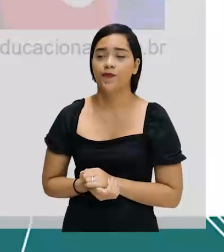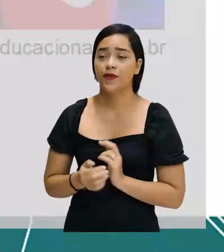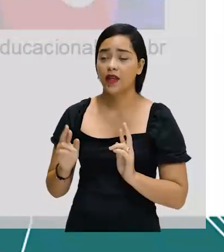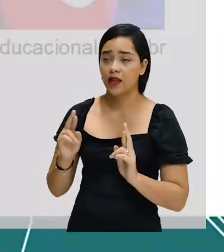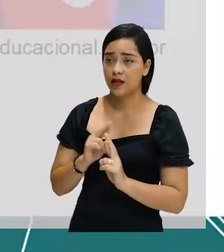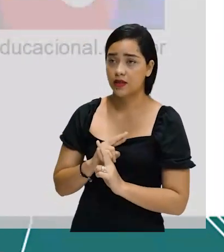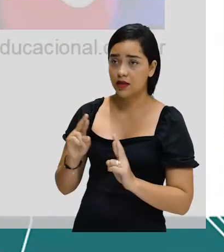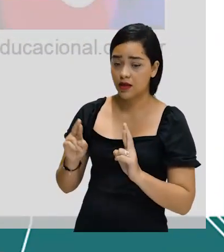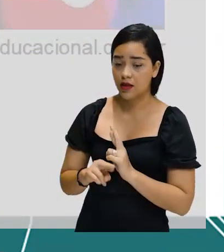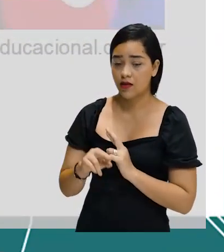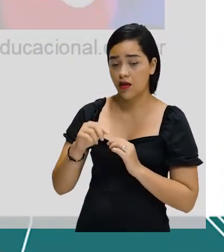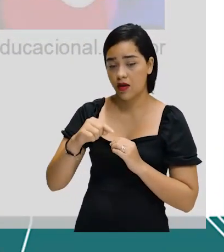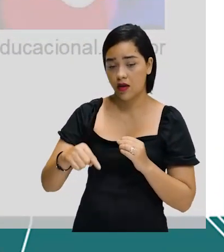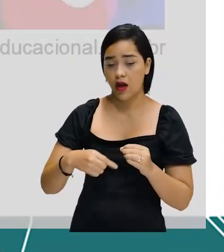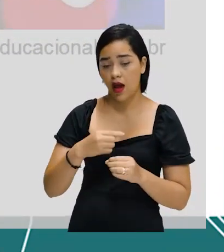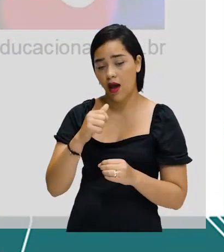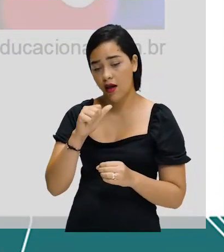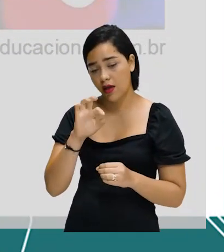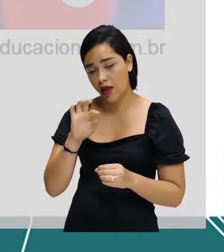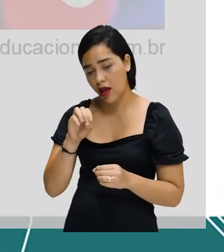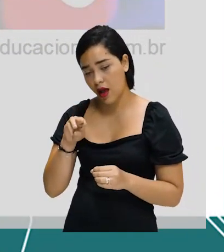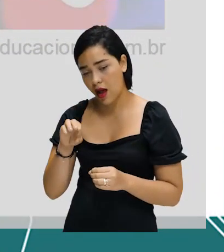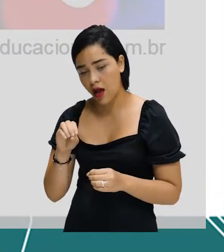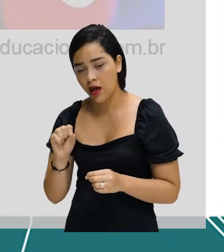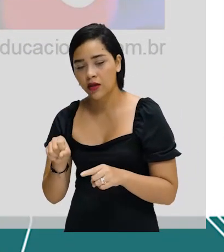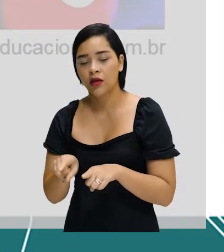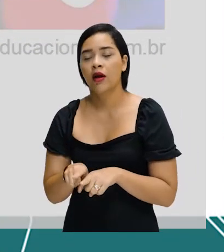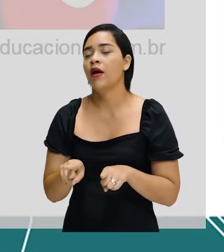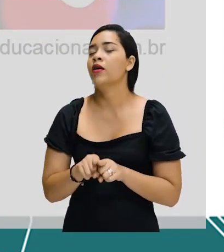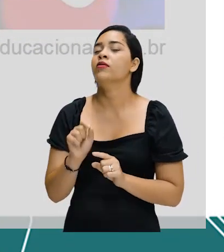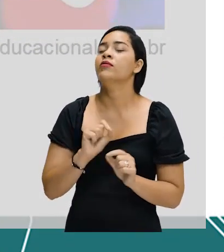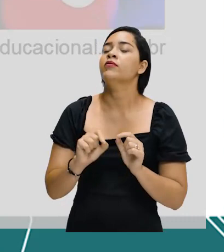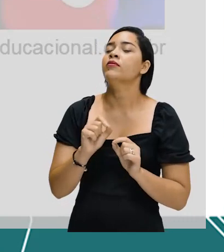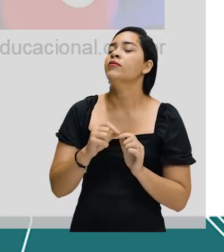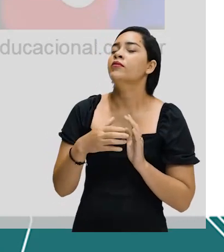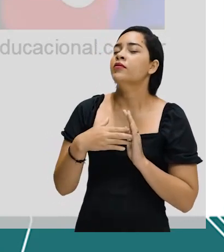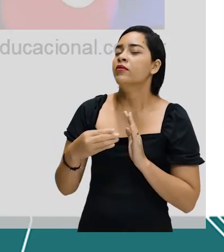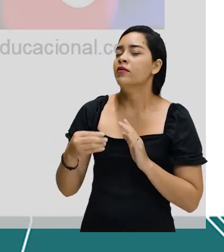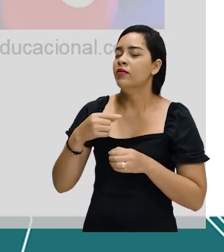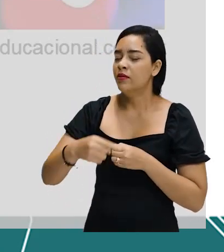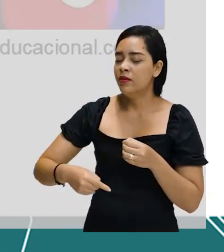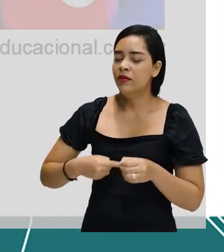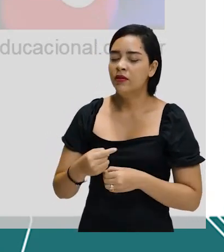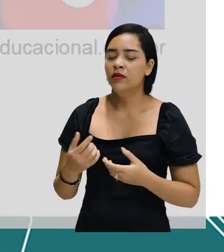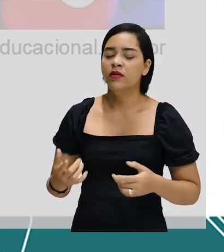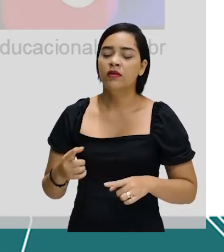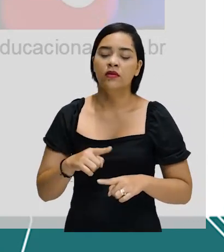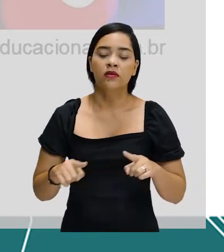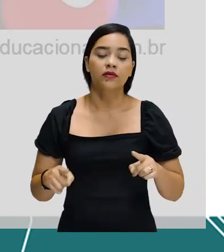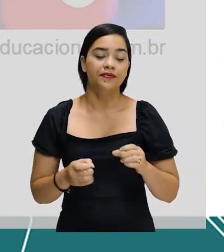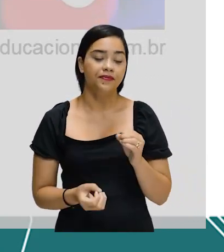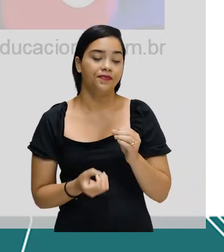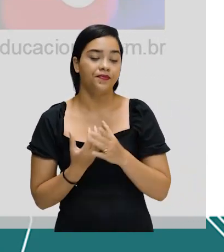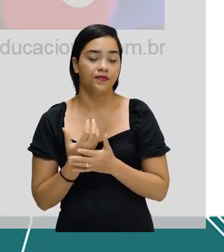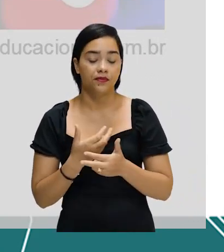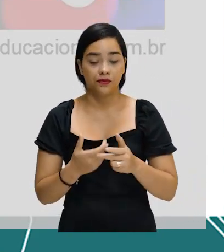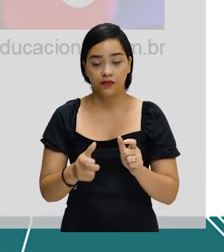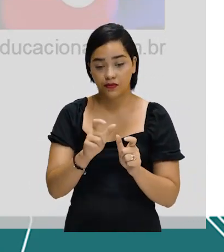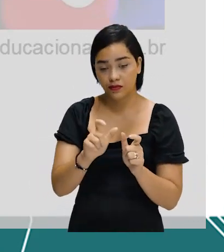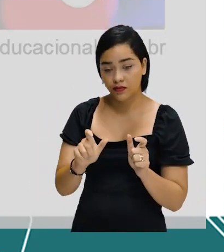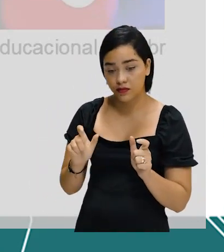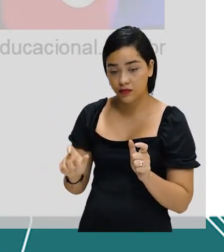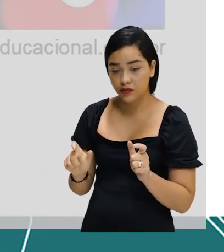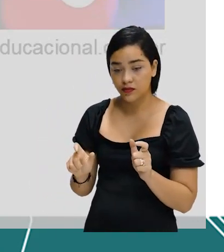relacionado aos átomos. Bom, segundo esse modelo atômico, olha só, a matéria é constituída